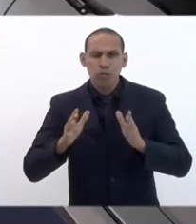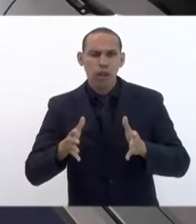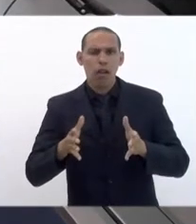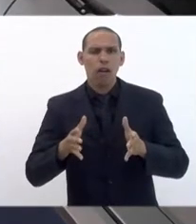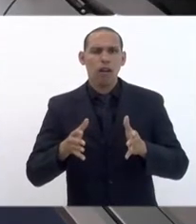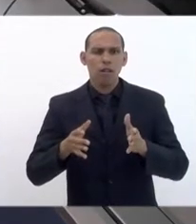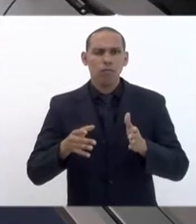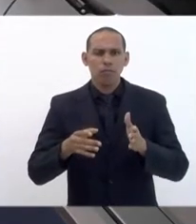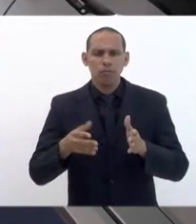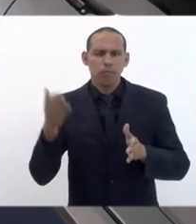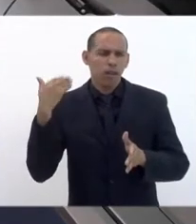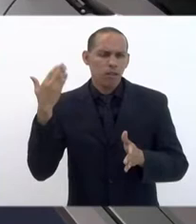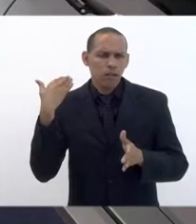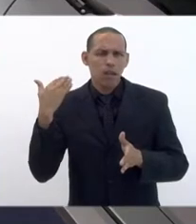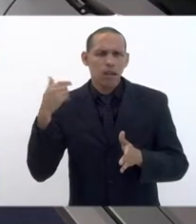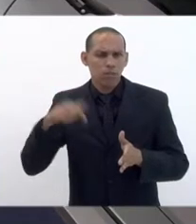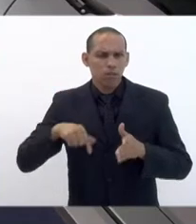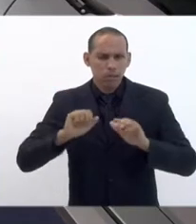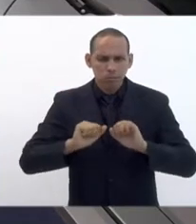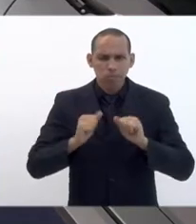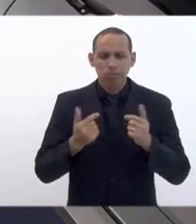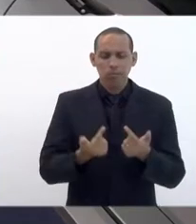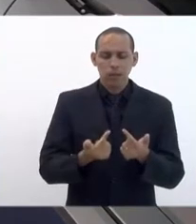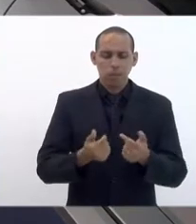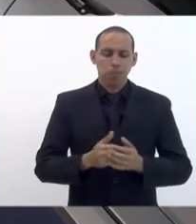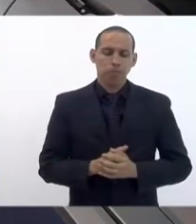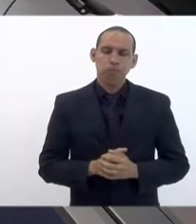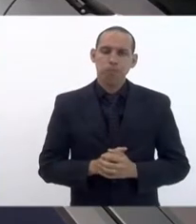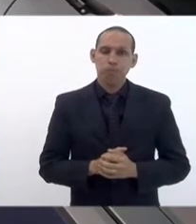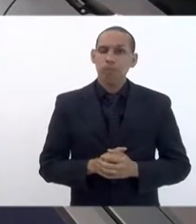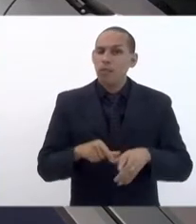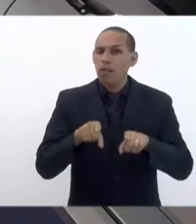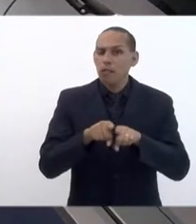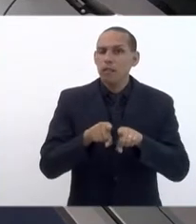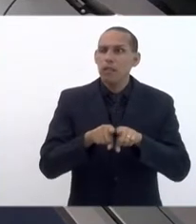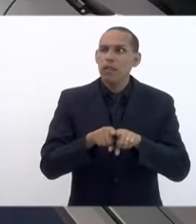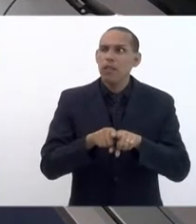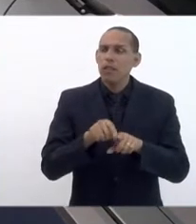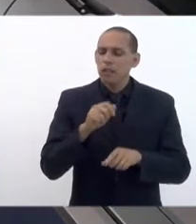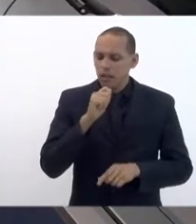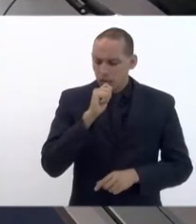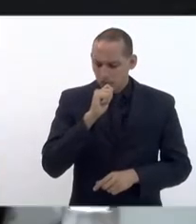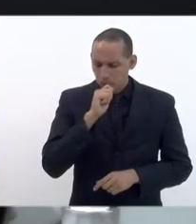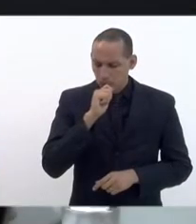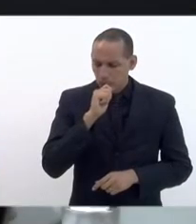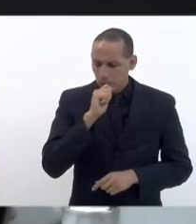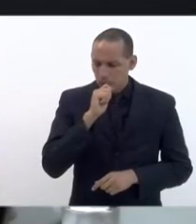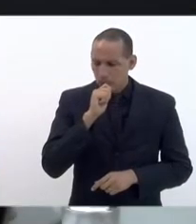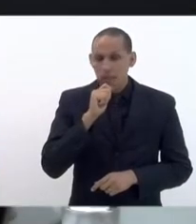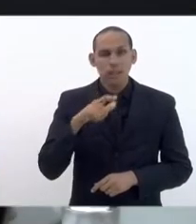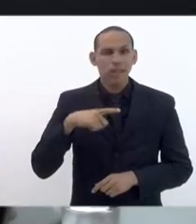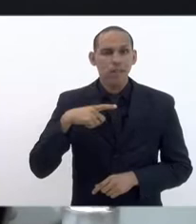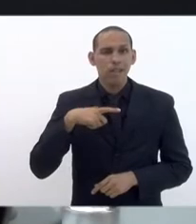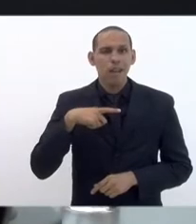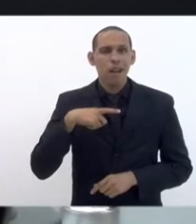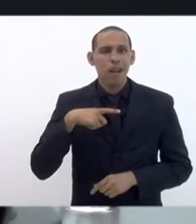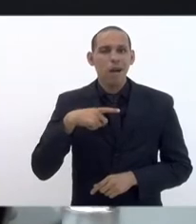vez aqui na Assembleia, inclusive com um pastor